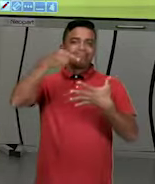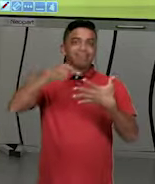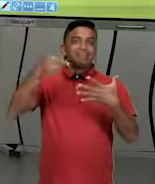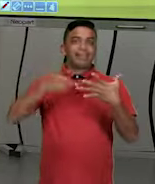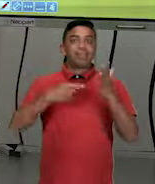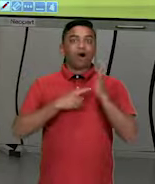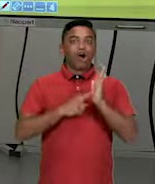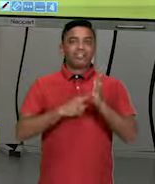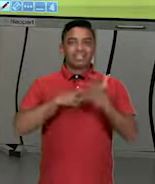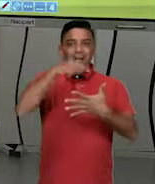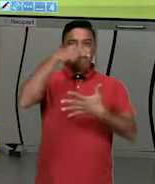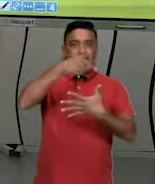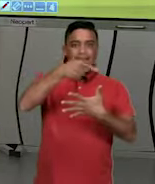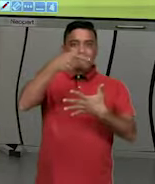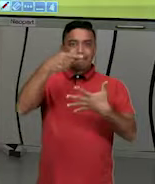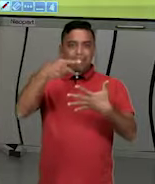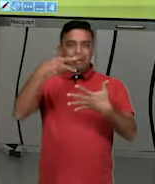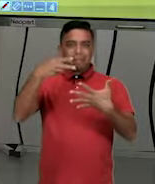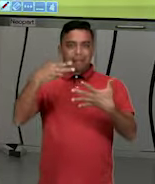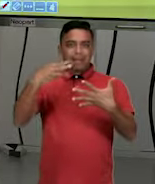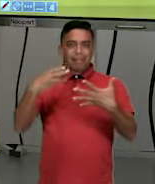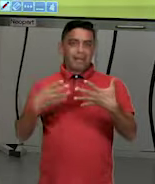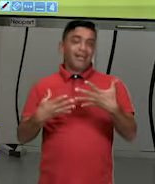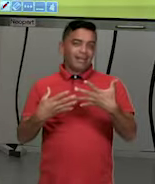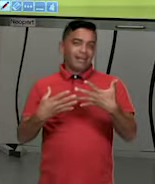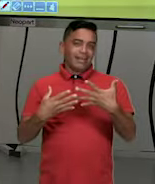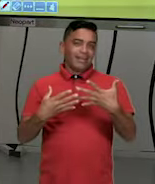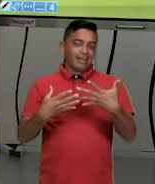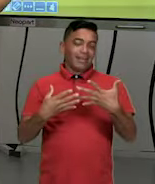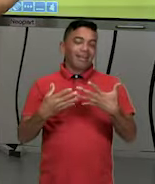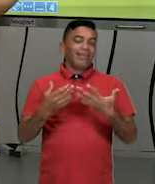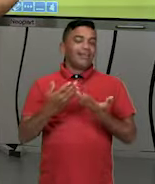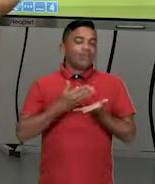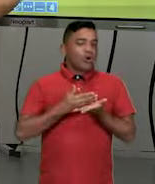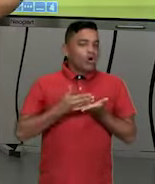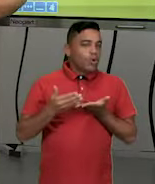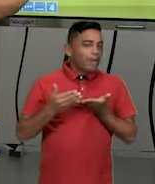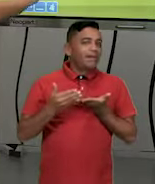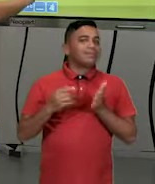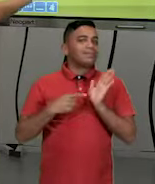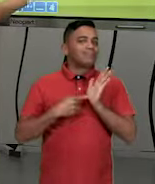2 pontos e começa uma